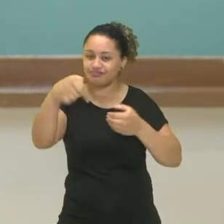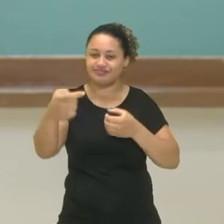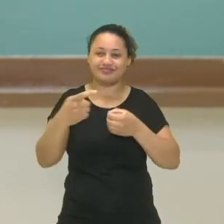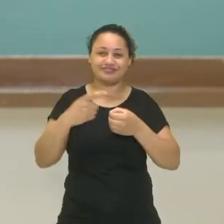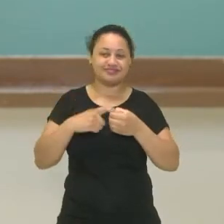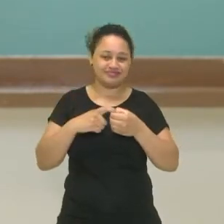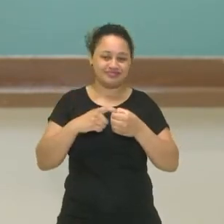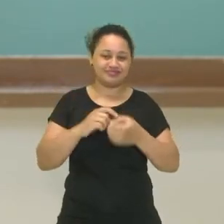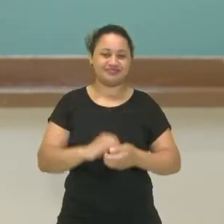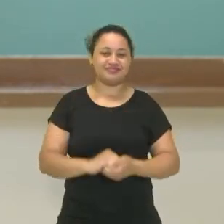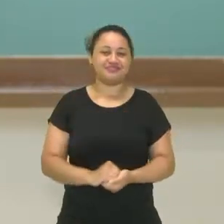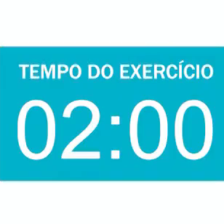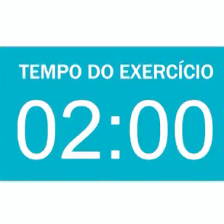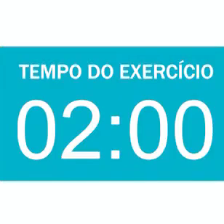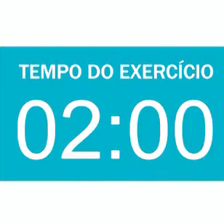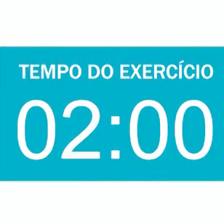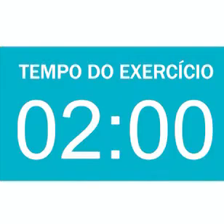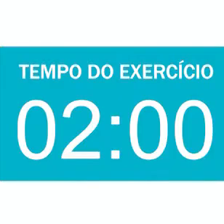seguir, gabaritar contigo.